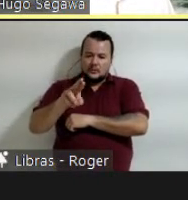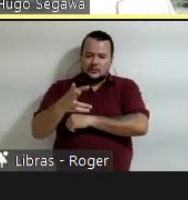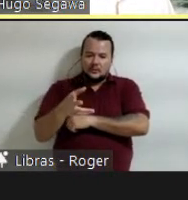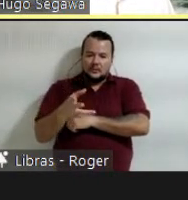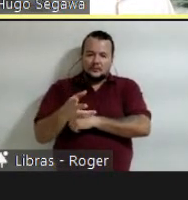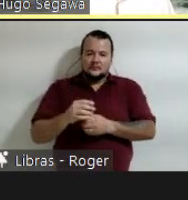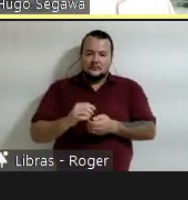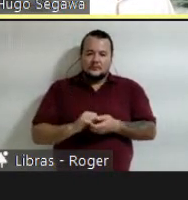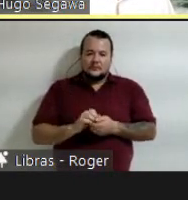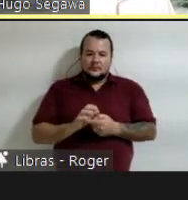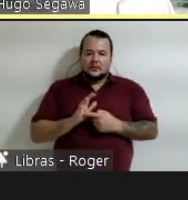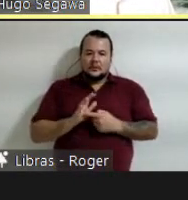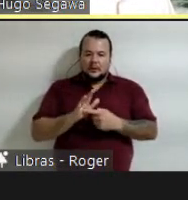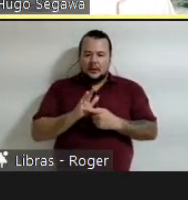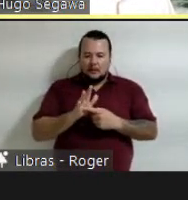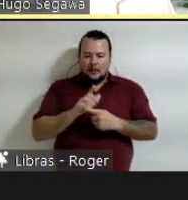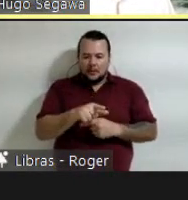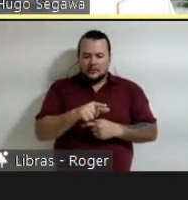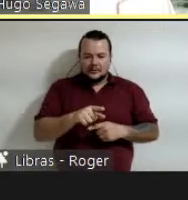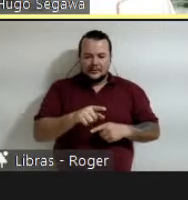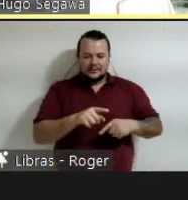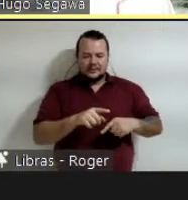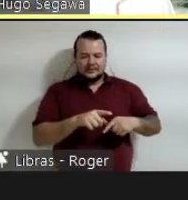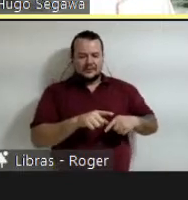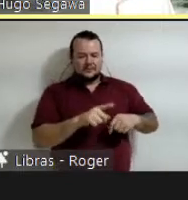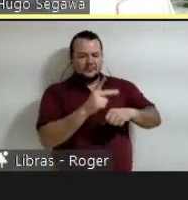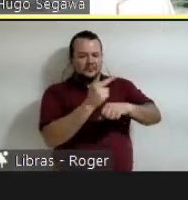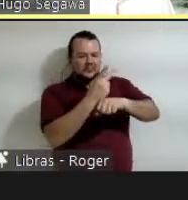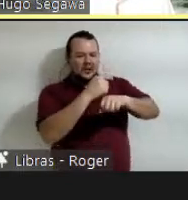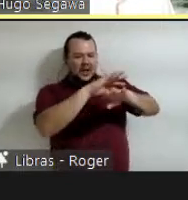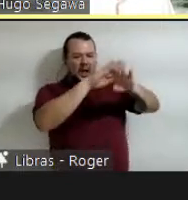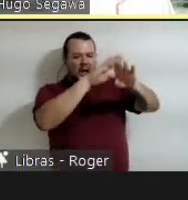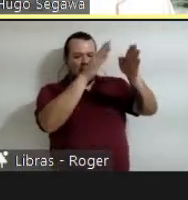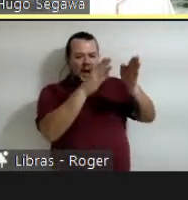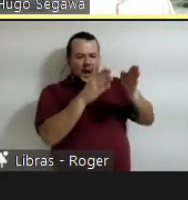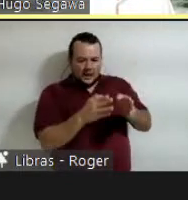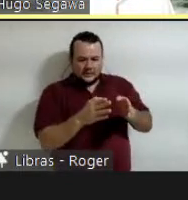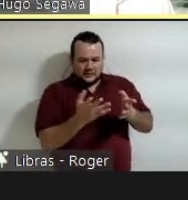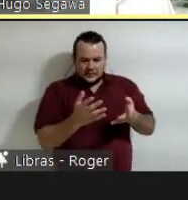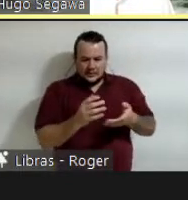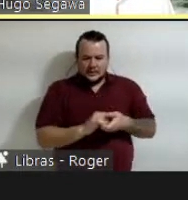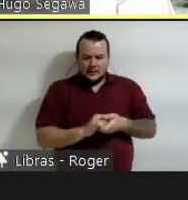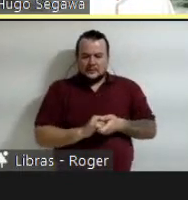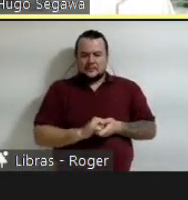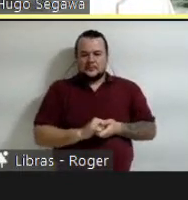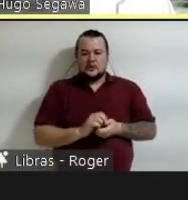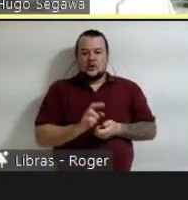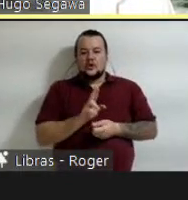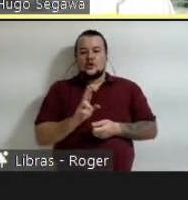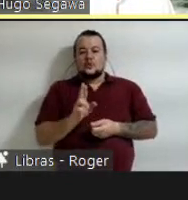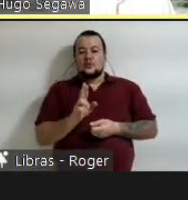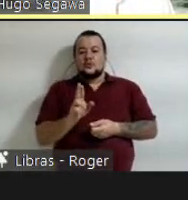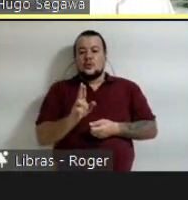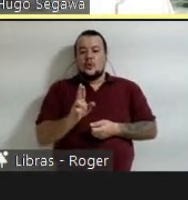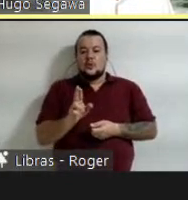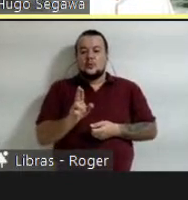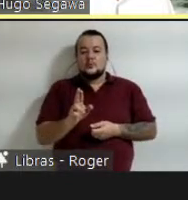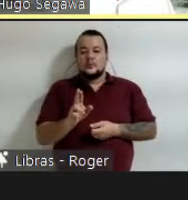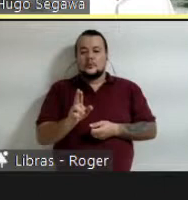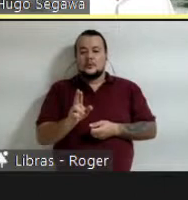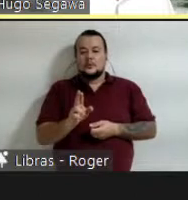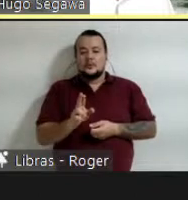traz esses elementos e o apelido desse prédio, né, lá em Guayaquil, era o